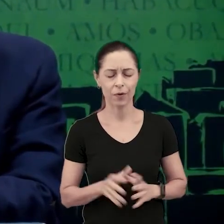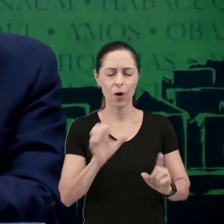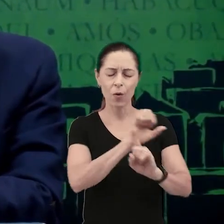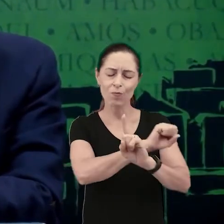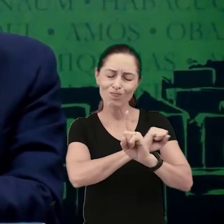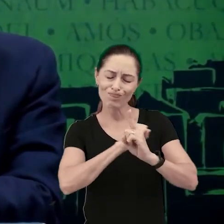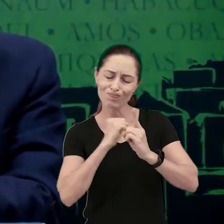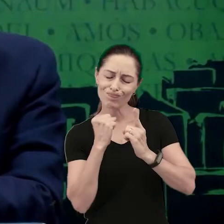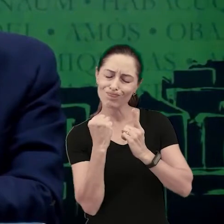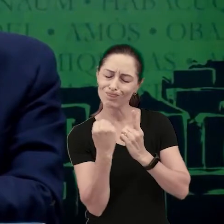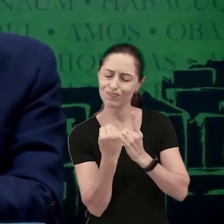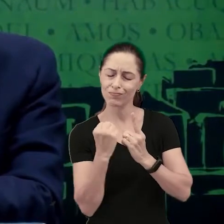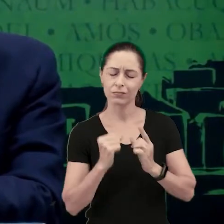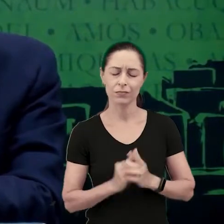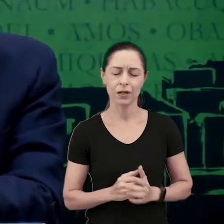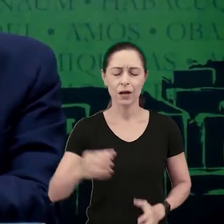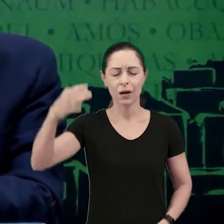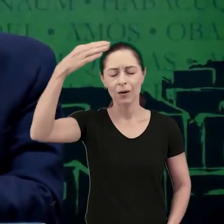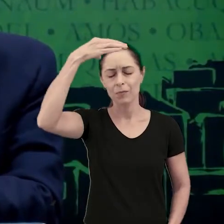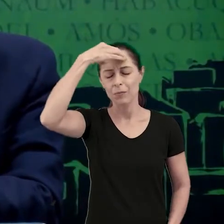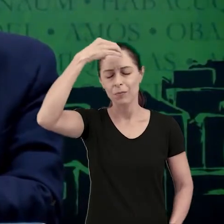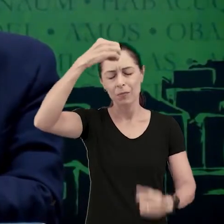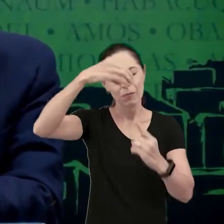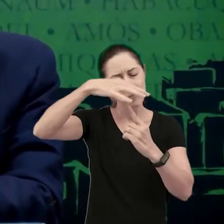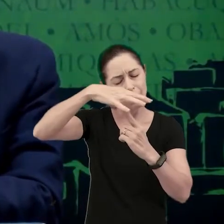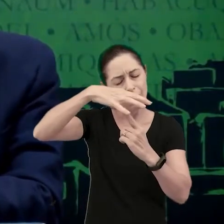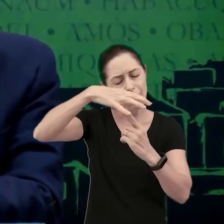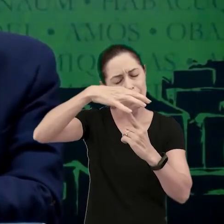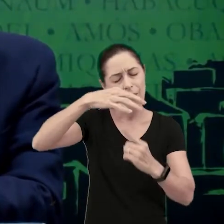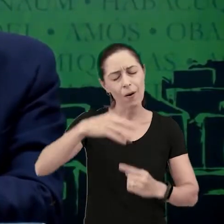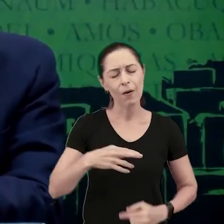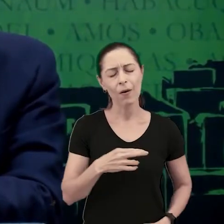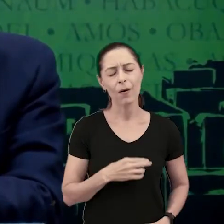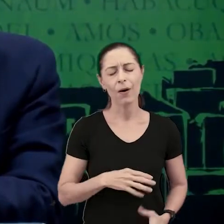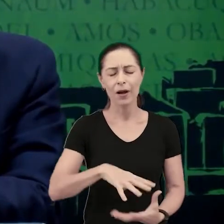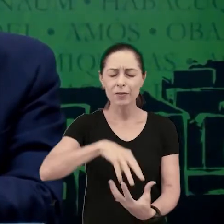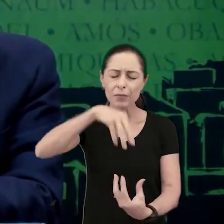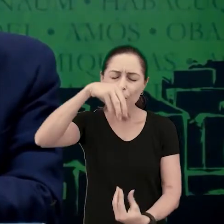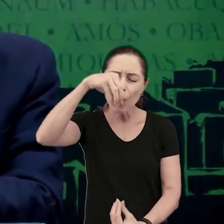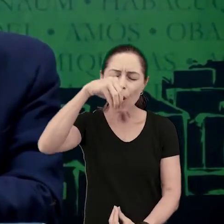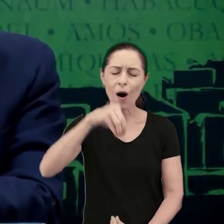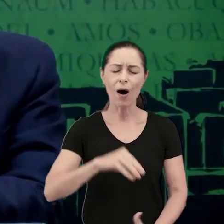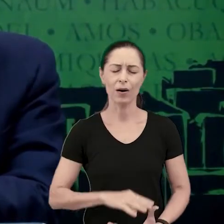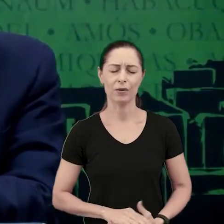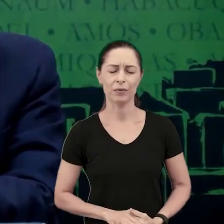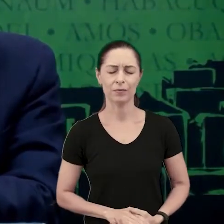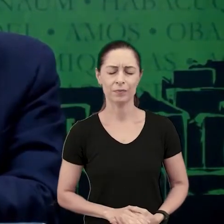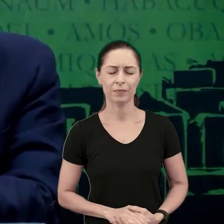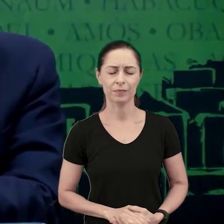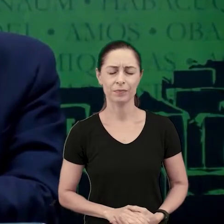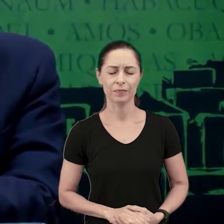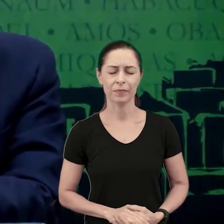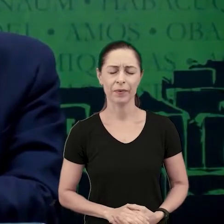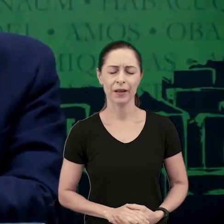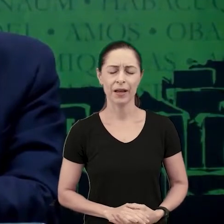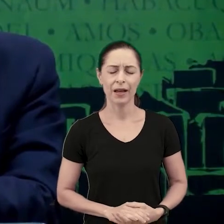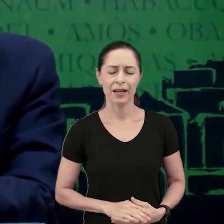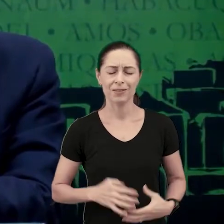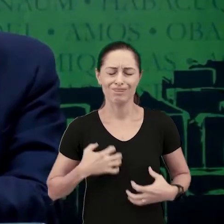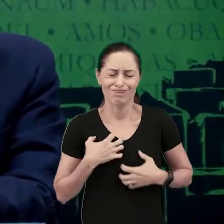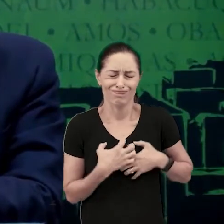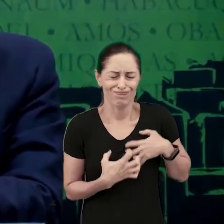social, moral, espiritual, não há outro sentimento a não